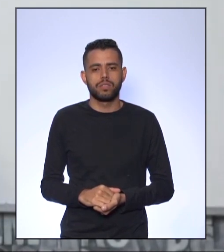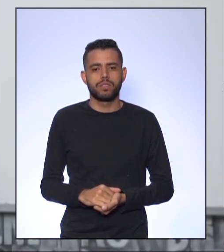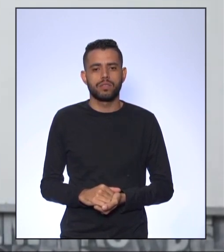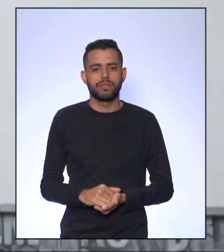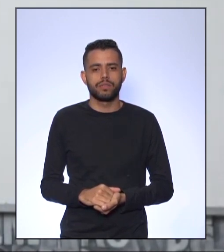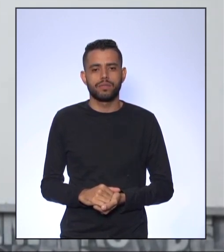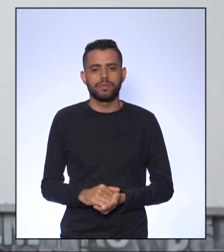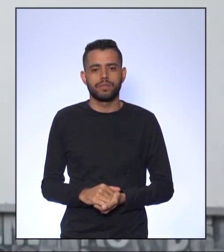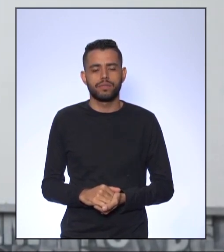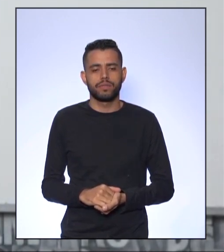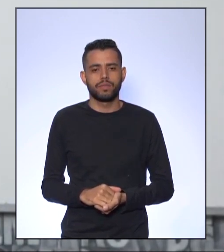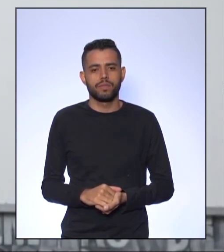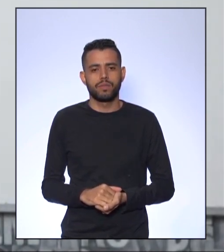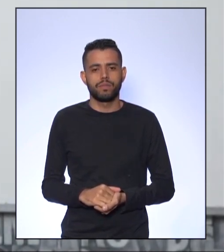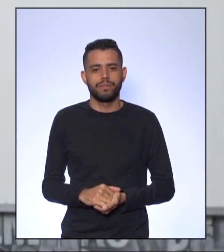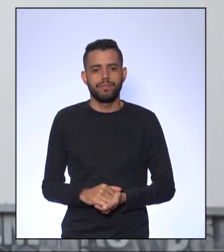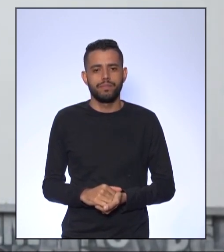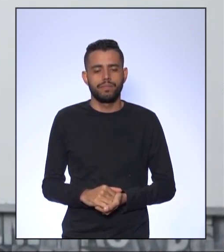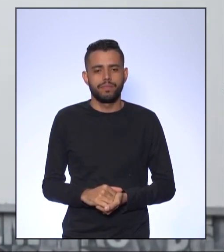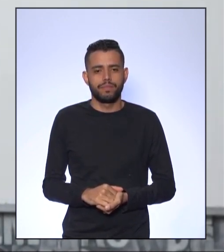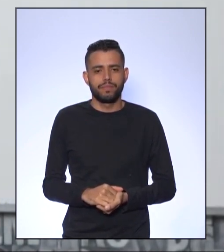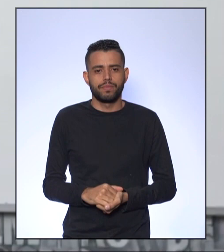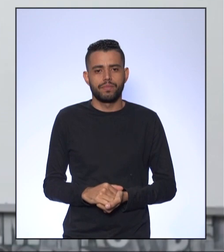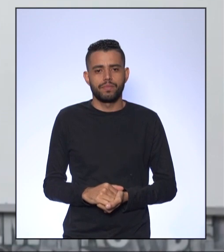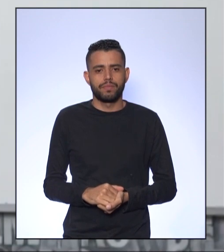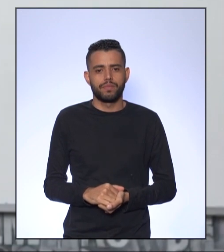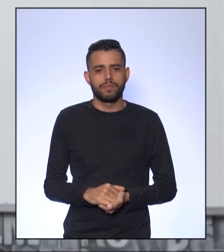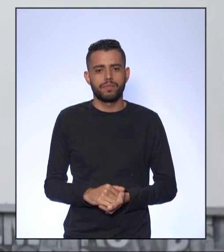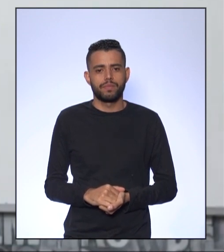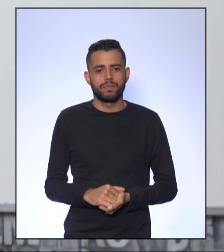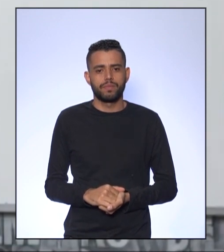das ações